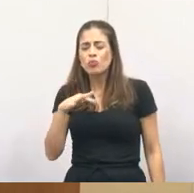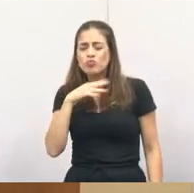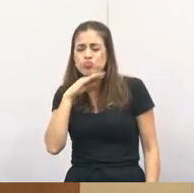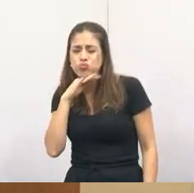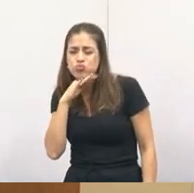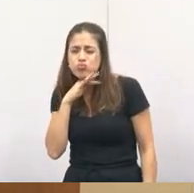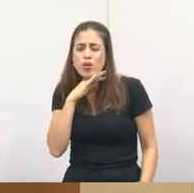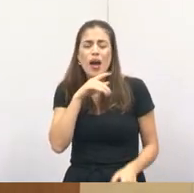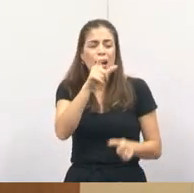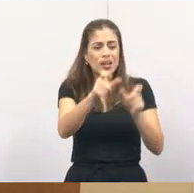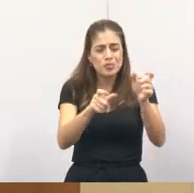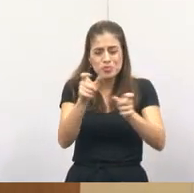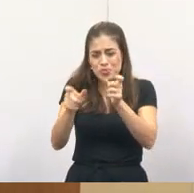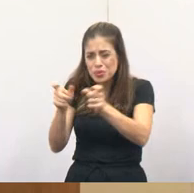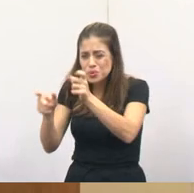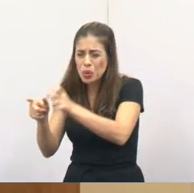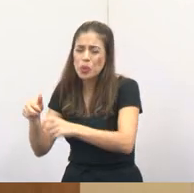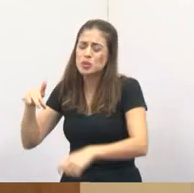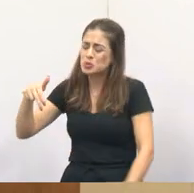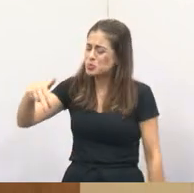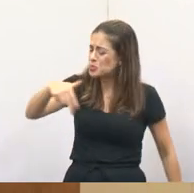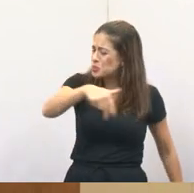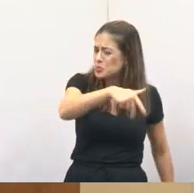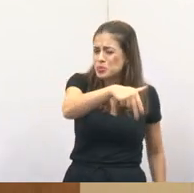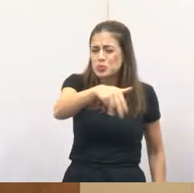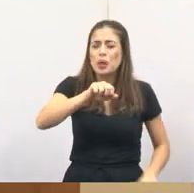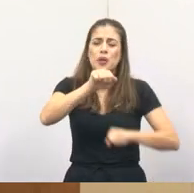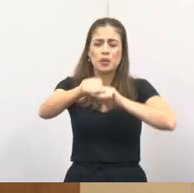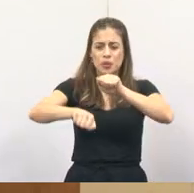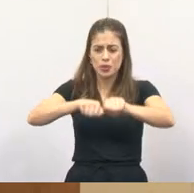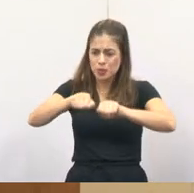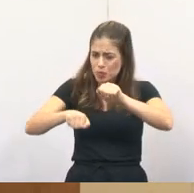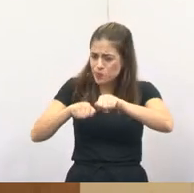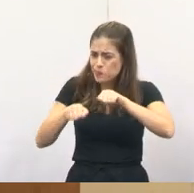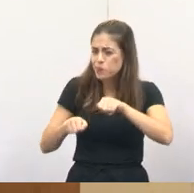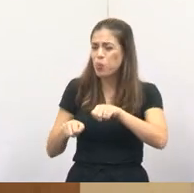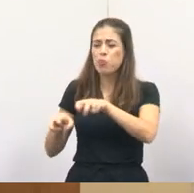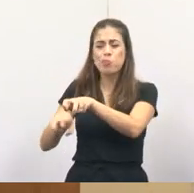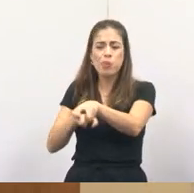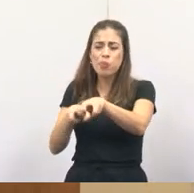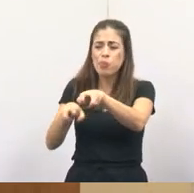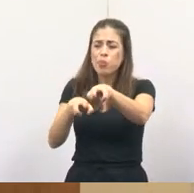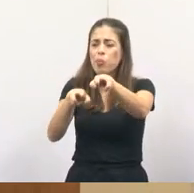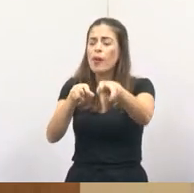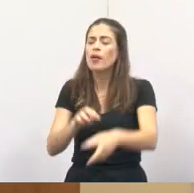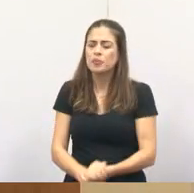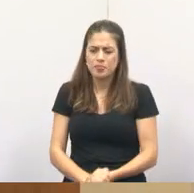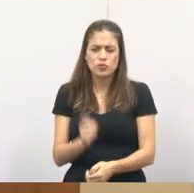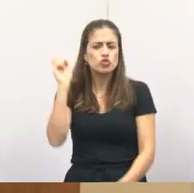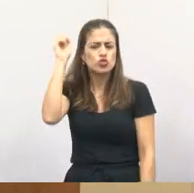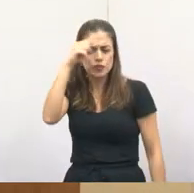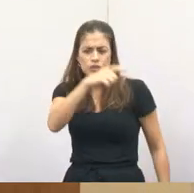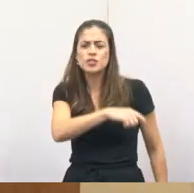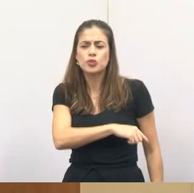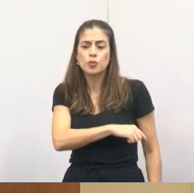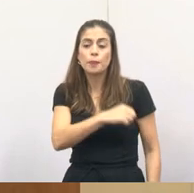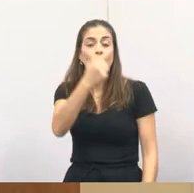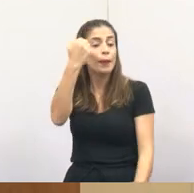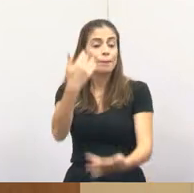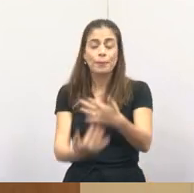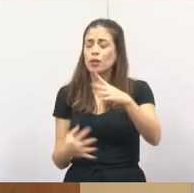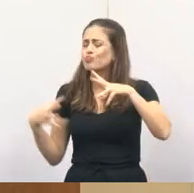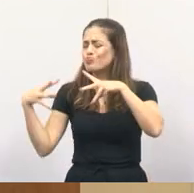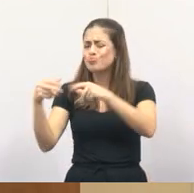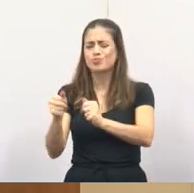anda por ali para as pessoas o ciclistas que andam que passam por ali então o prejuízo é de toda